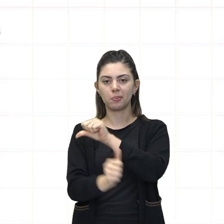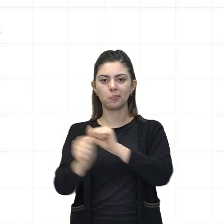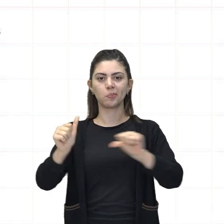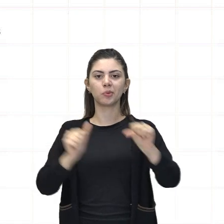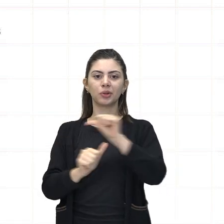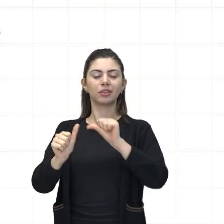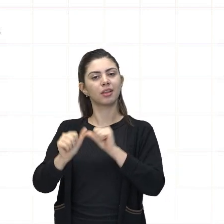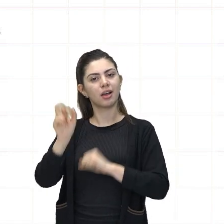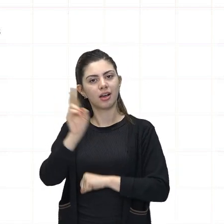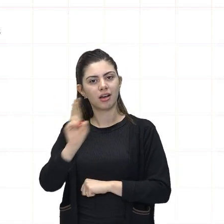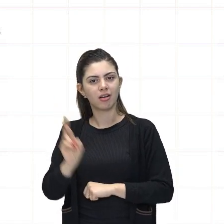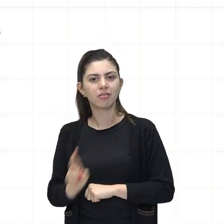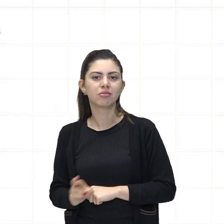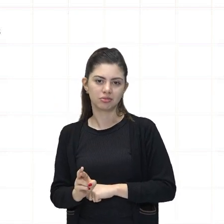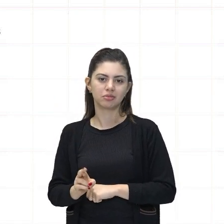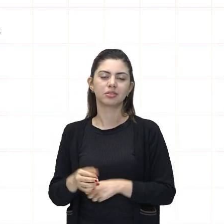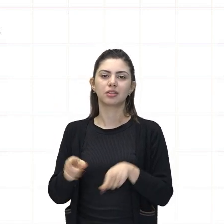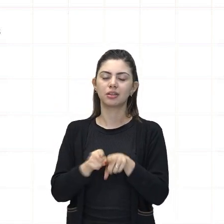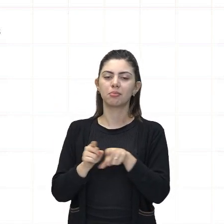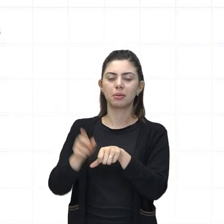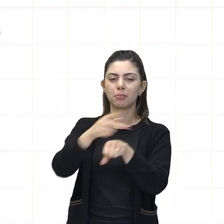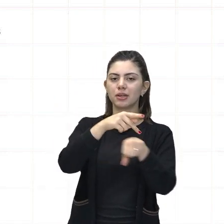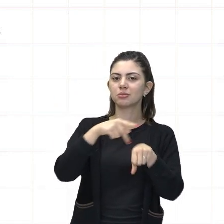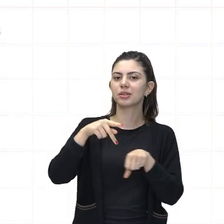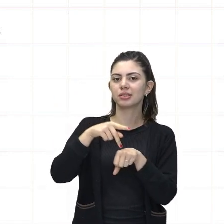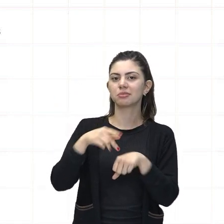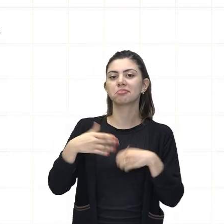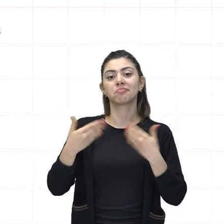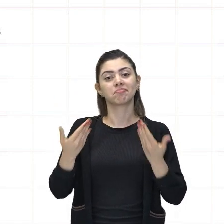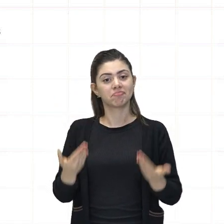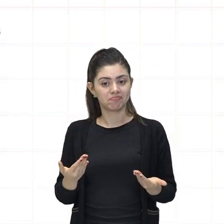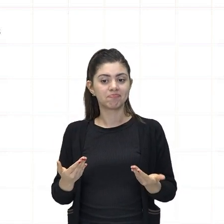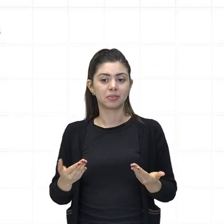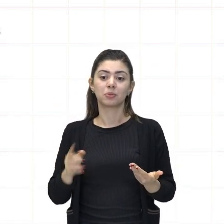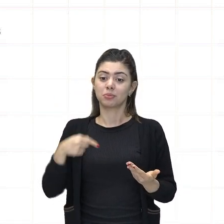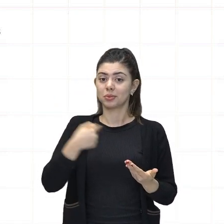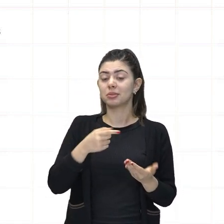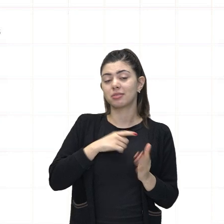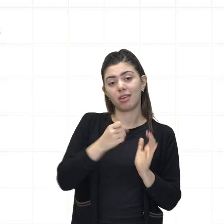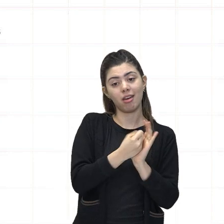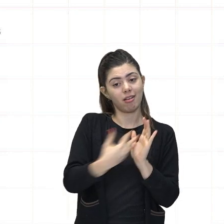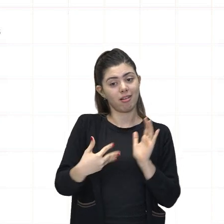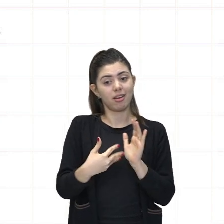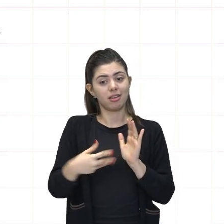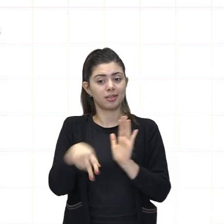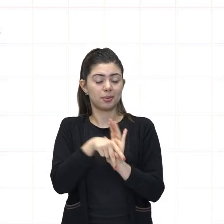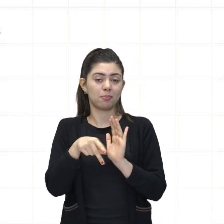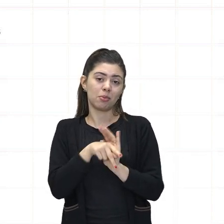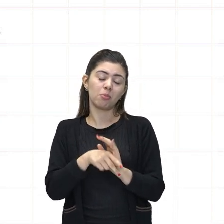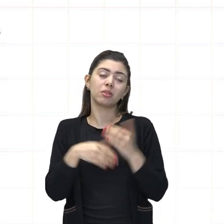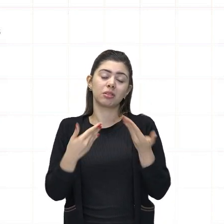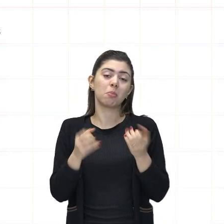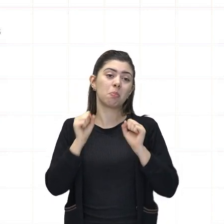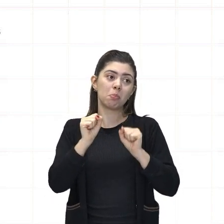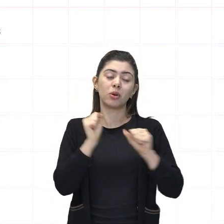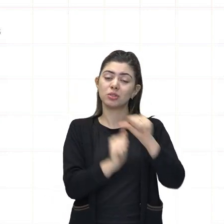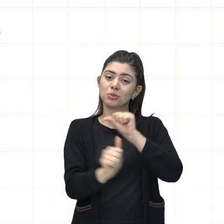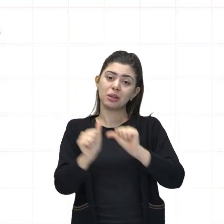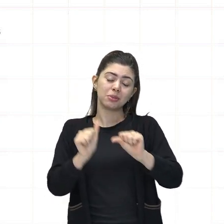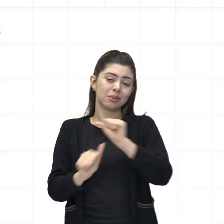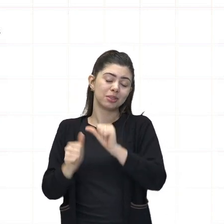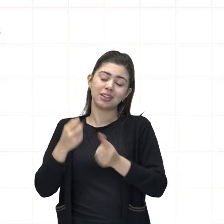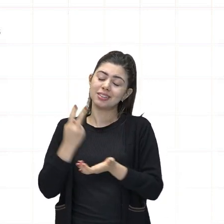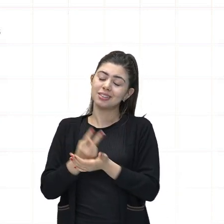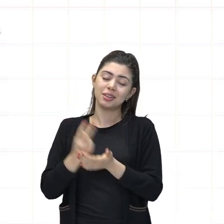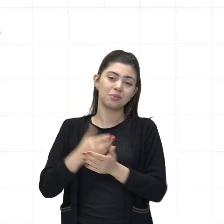a ser a Rússia e os outros países, né? Então a gente tem essa característica de que nada é para sempre, né?